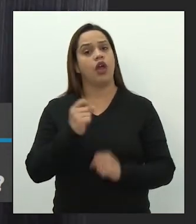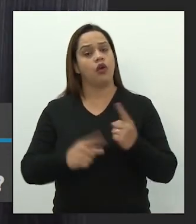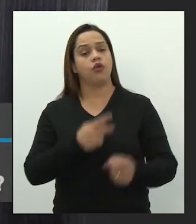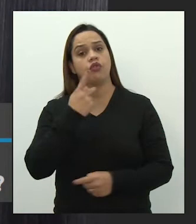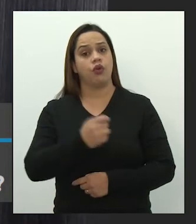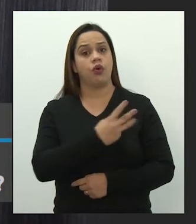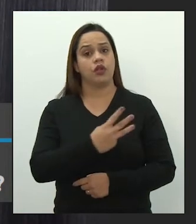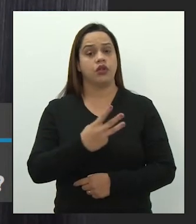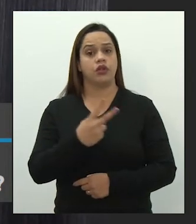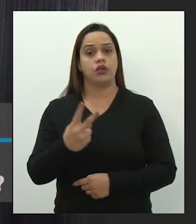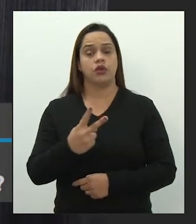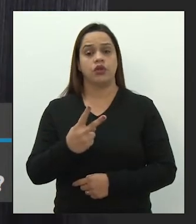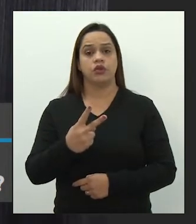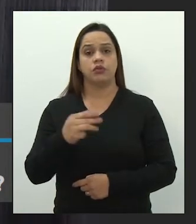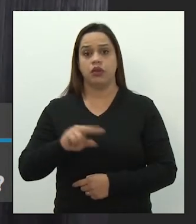metros quadrados, tá bom?